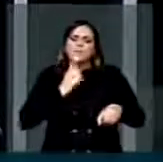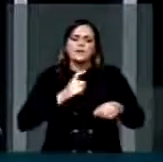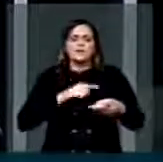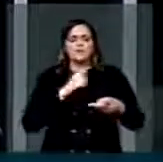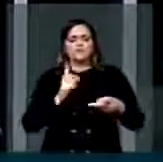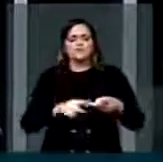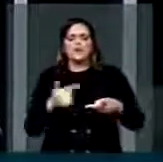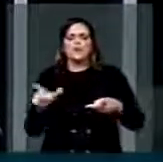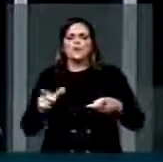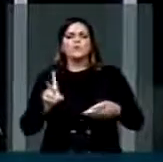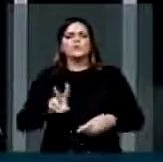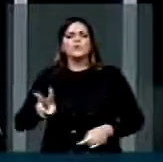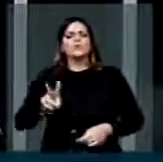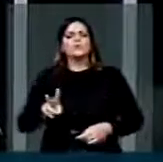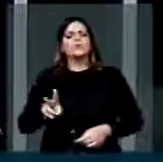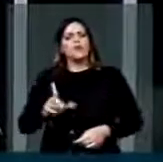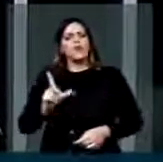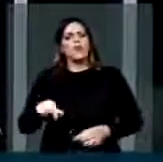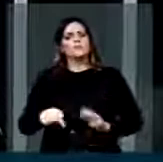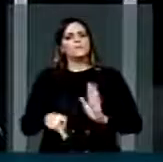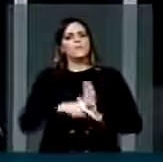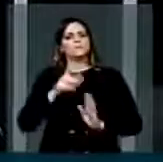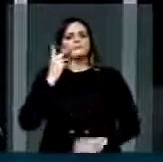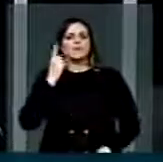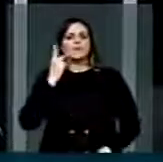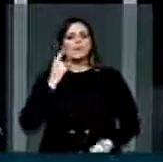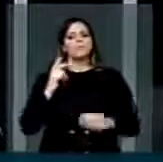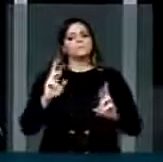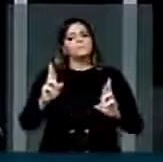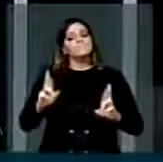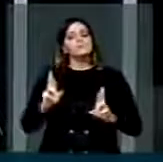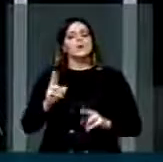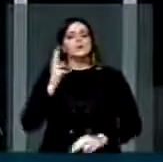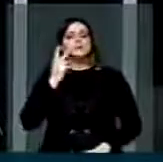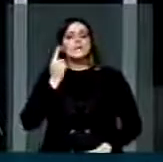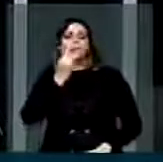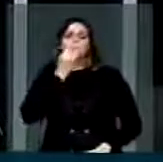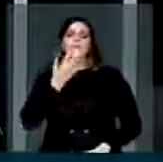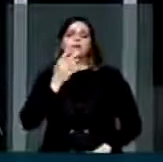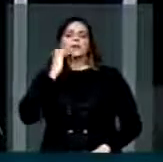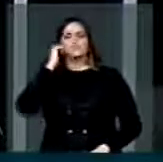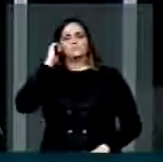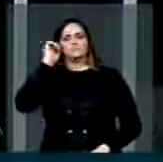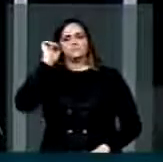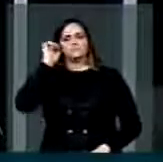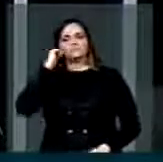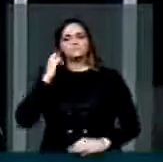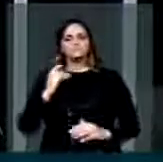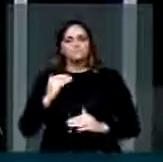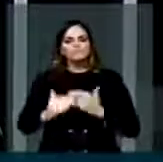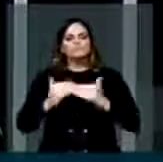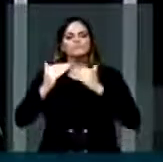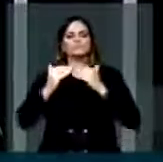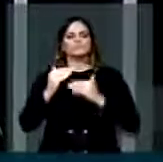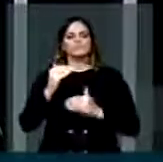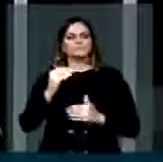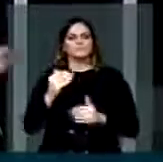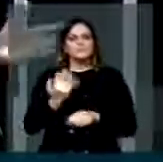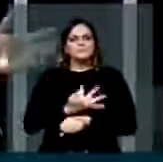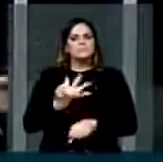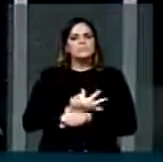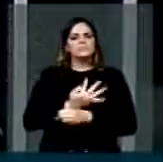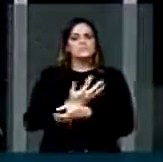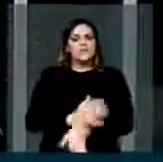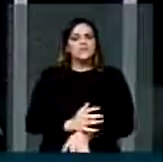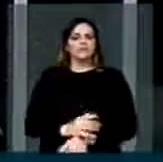verduras vêm do Ceará. Portanto, eu espero que o Ceará supere essa ausência de água, essa seca prolongada.